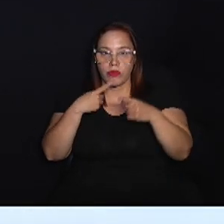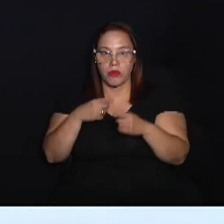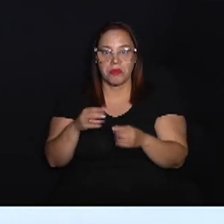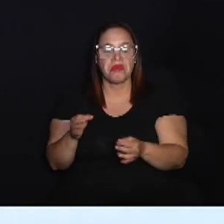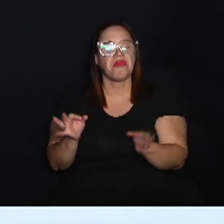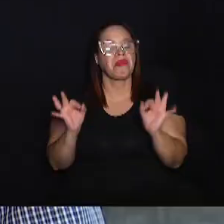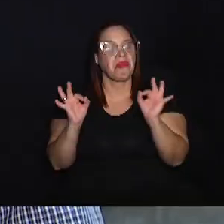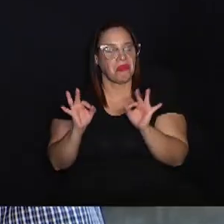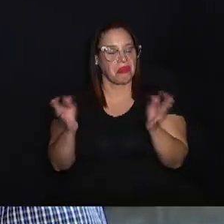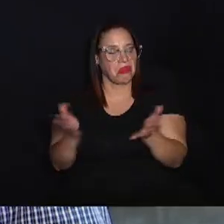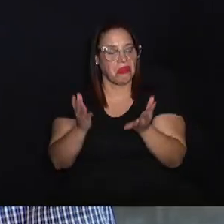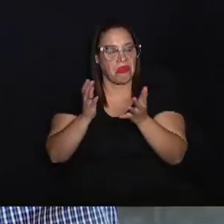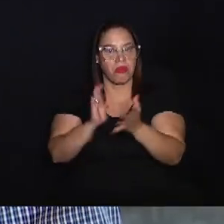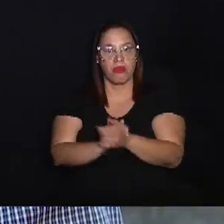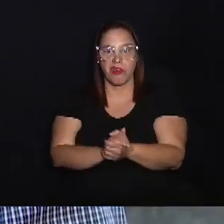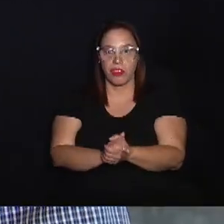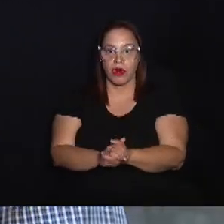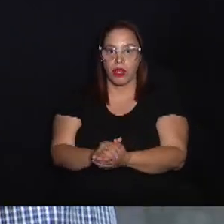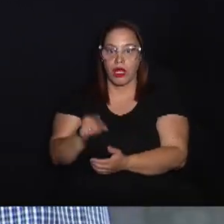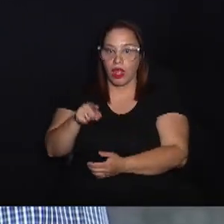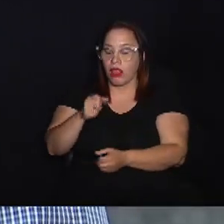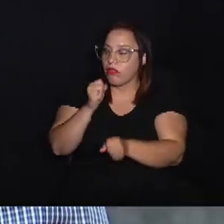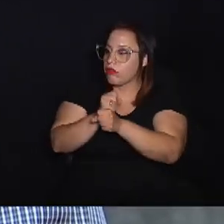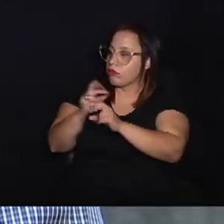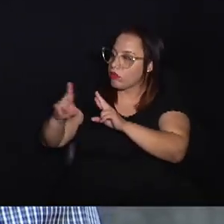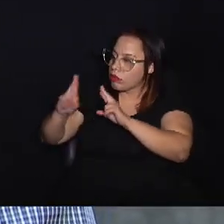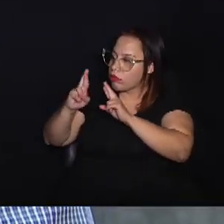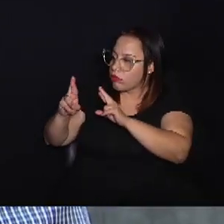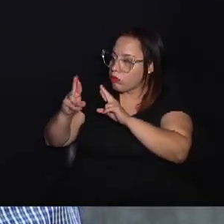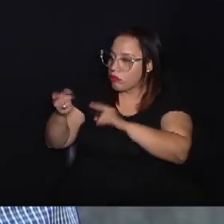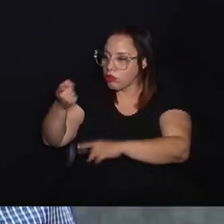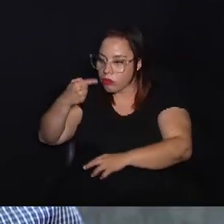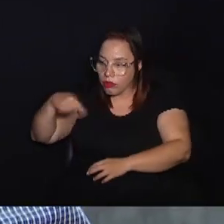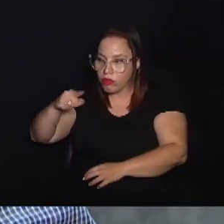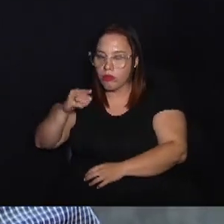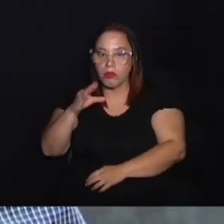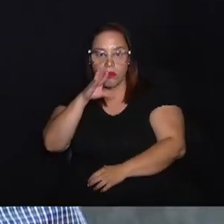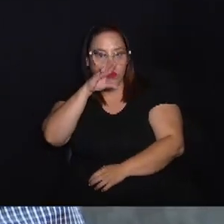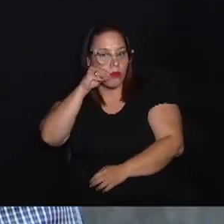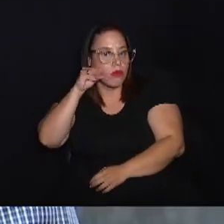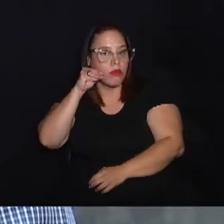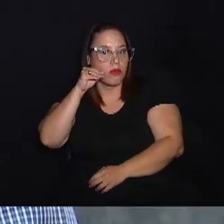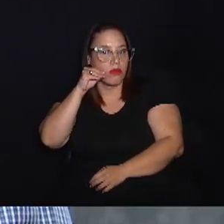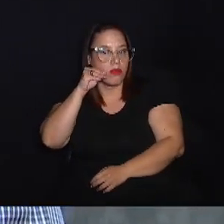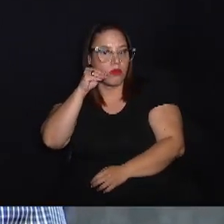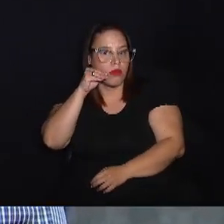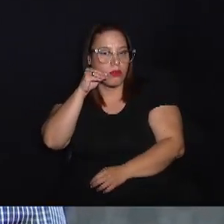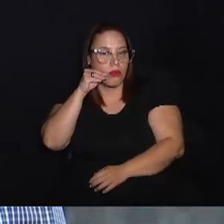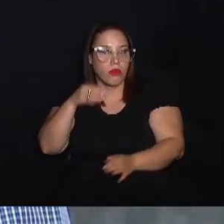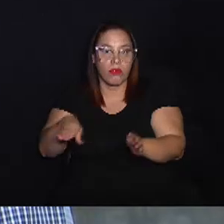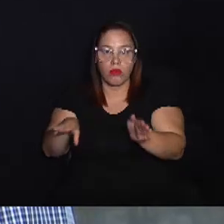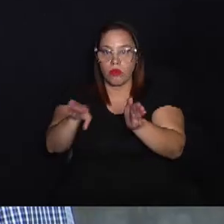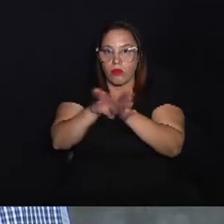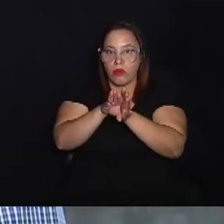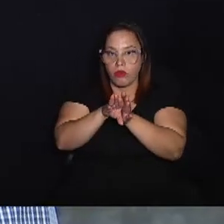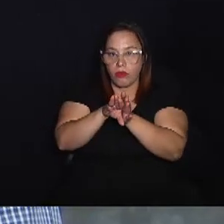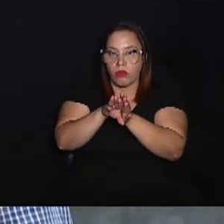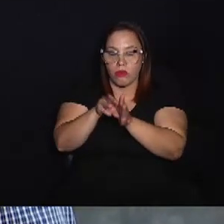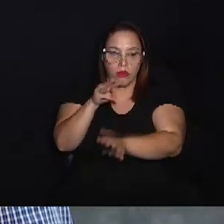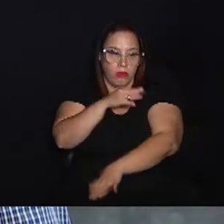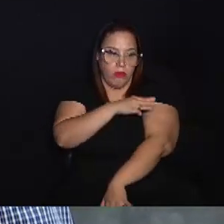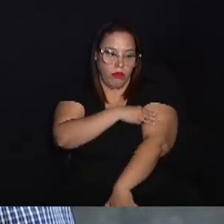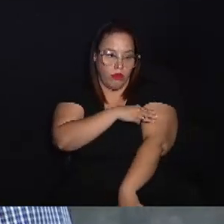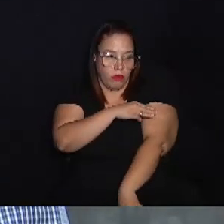muito participativa. Dentro daquilo que se espera desses adolescentes que já vão entrar no